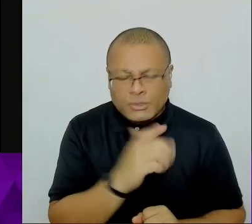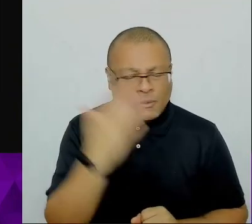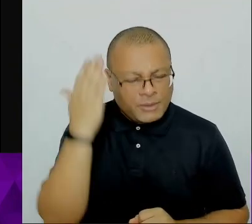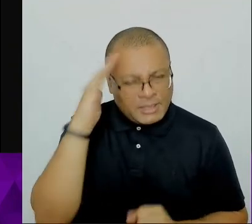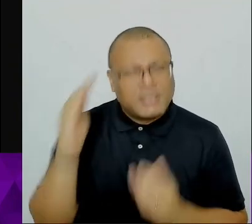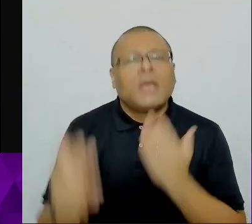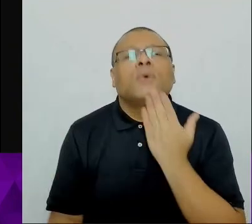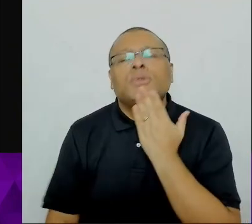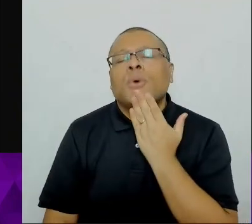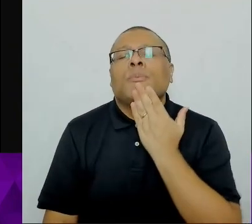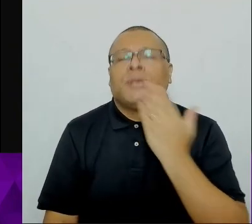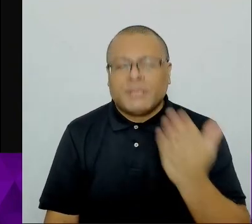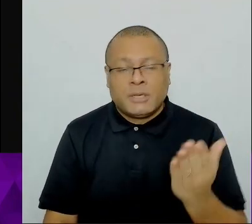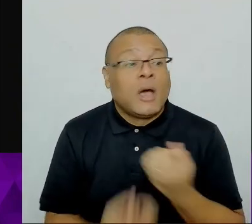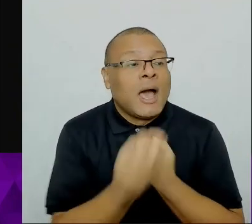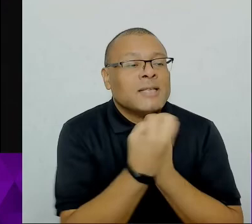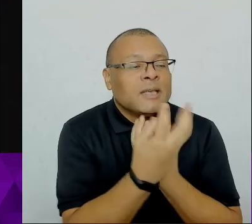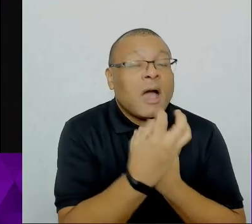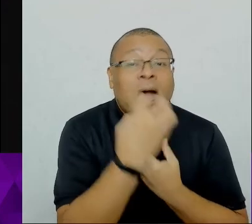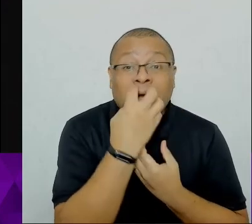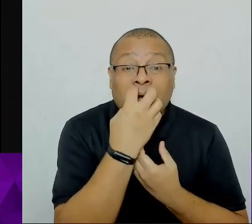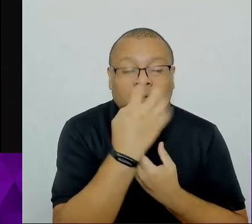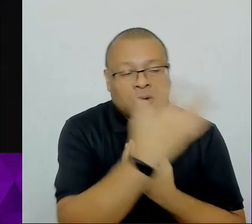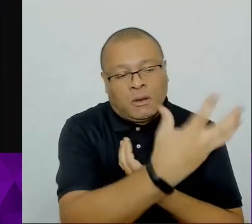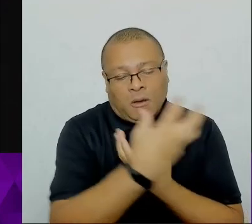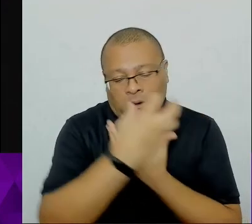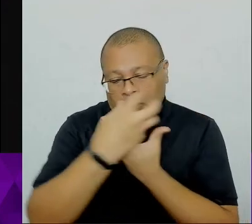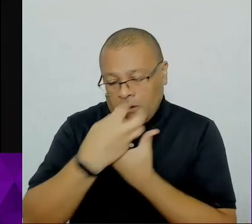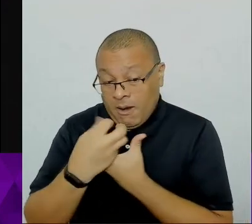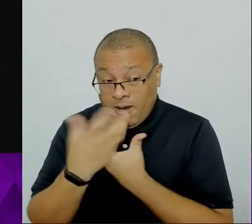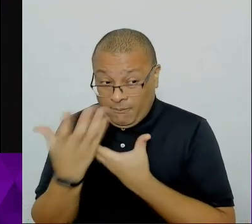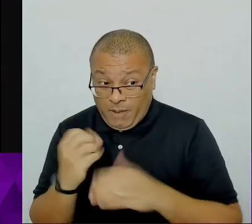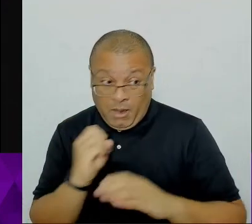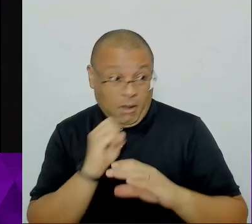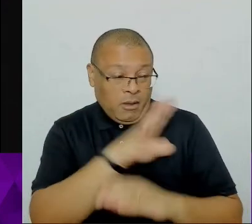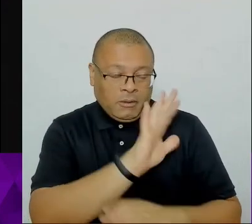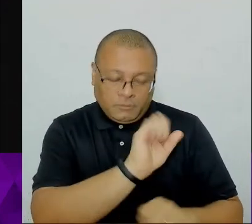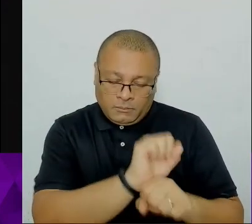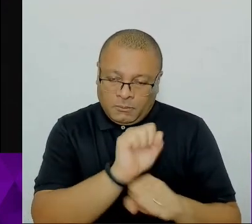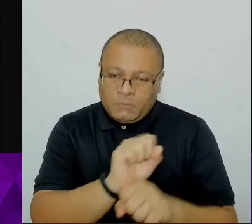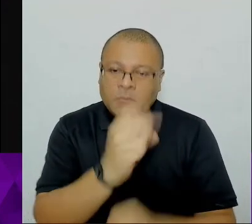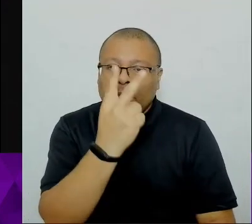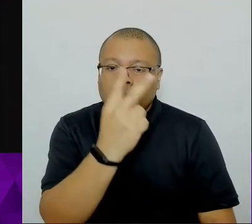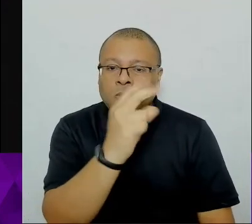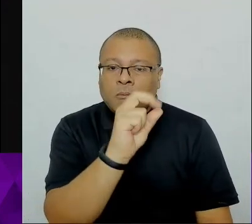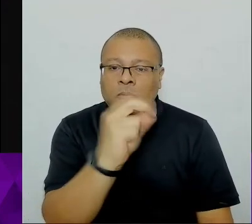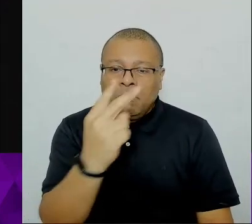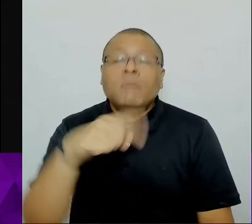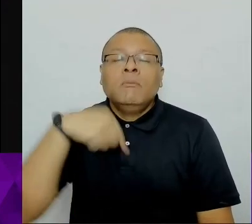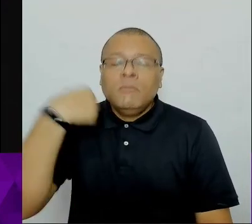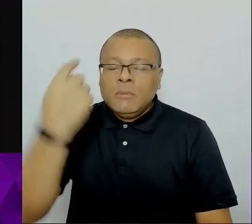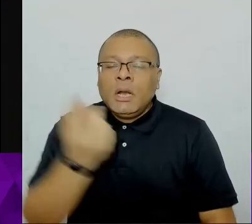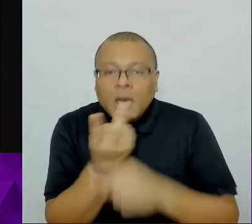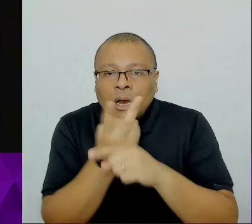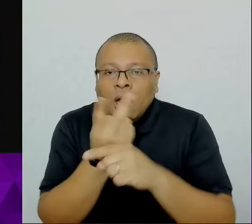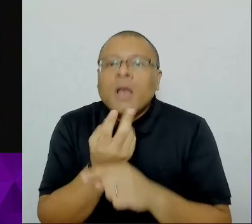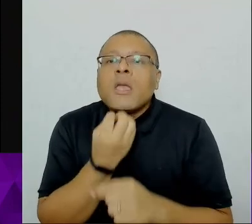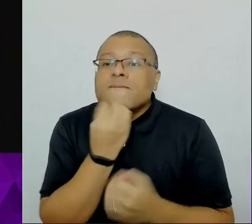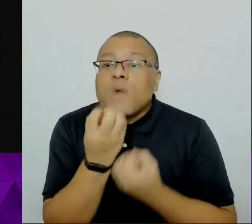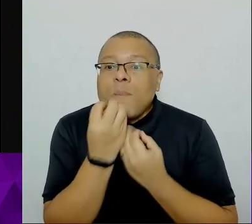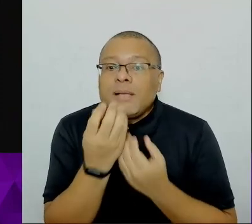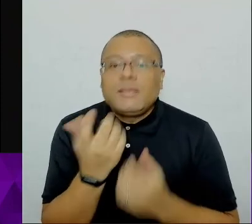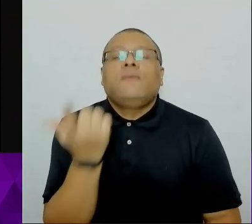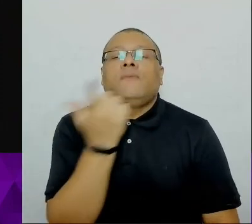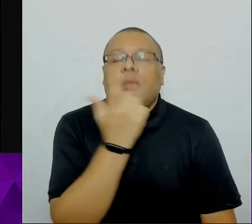gente pegou esse cachorro e a gente vai criar ele. Só que a gente não vai criar ele agora, tá? Então tá 202, tá certo, e depois você tenta buscar ele. Isso indica que a sua